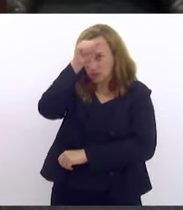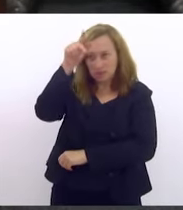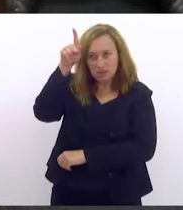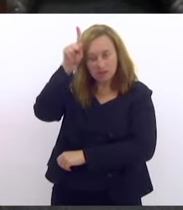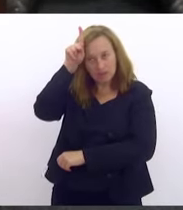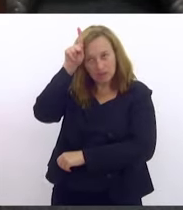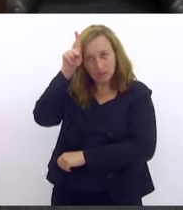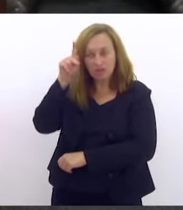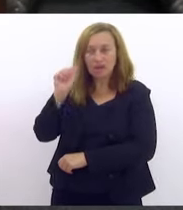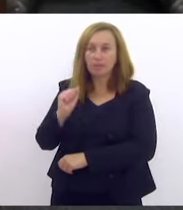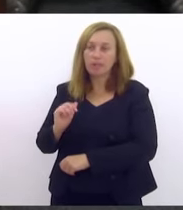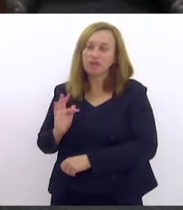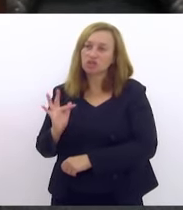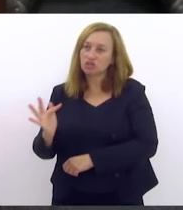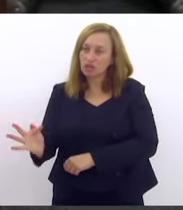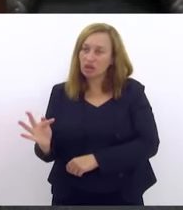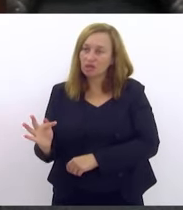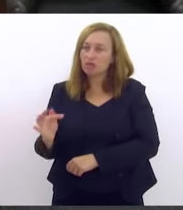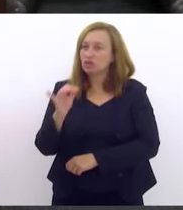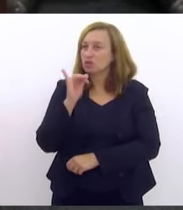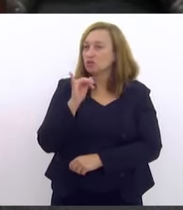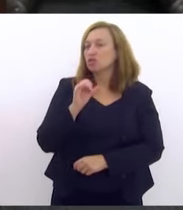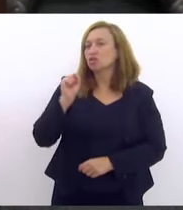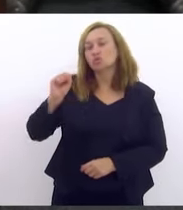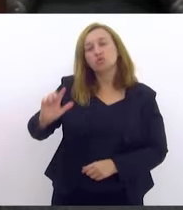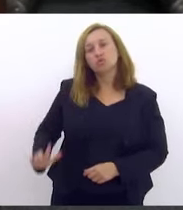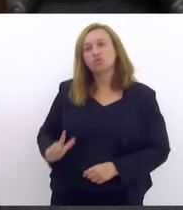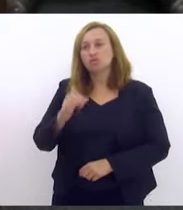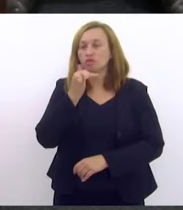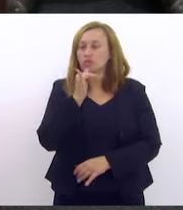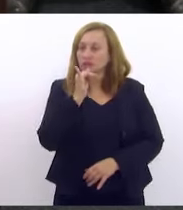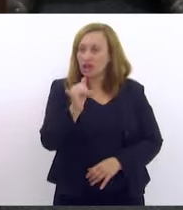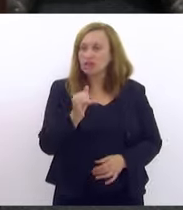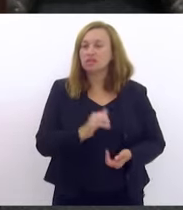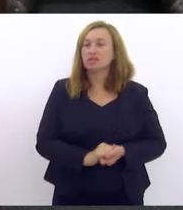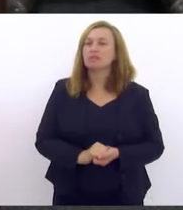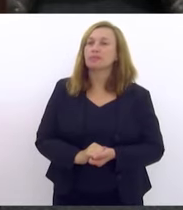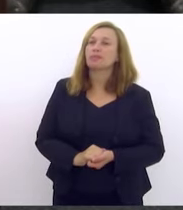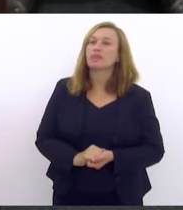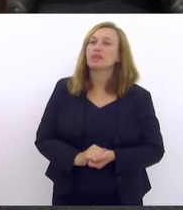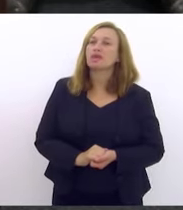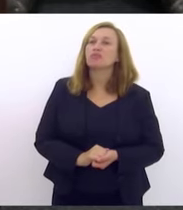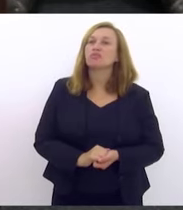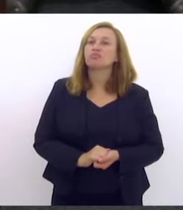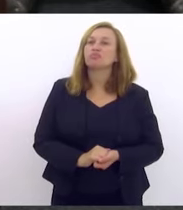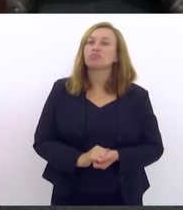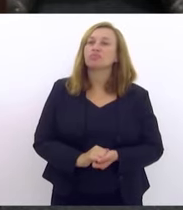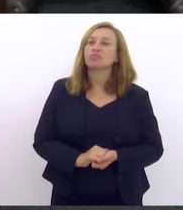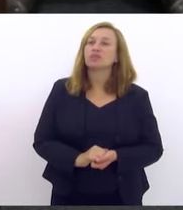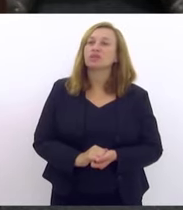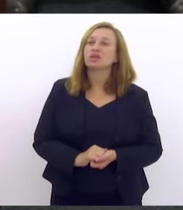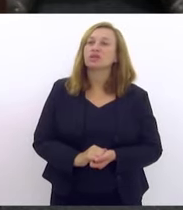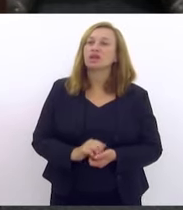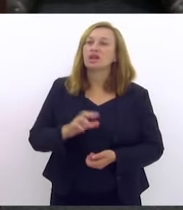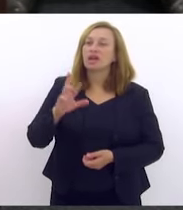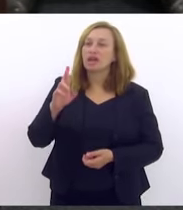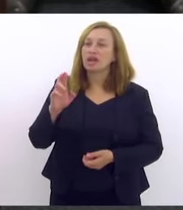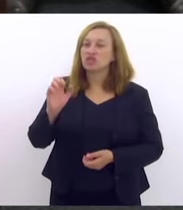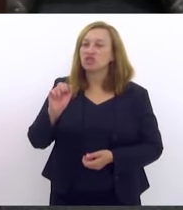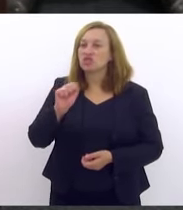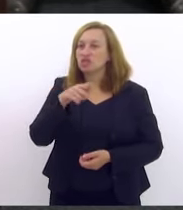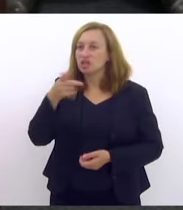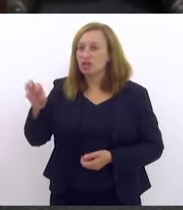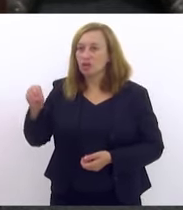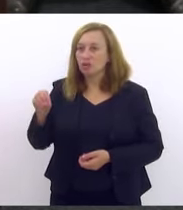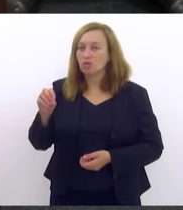Baixada, o município do Sul Fluminense, o município da região dos Lagos, vota a